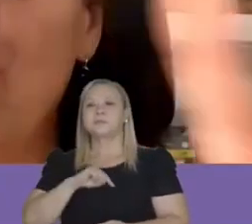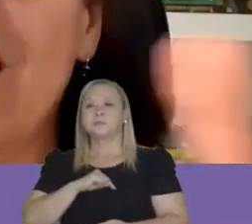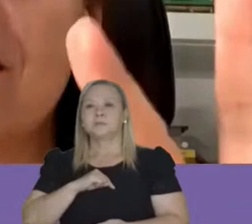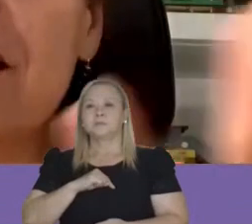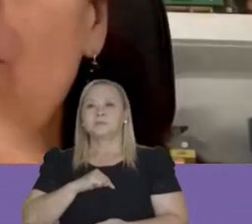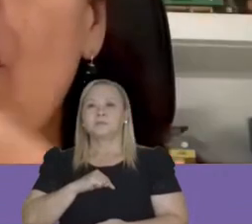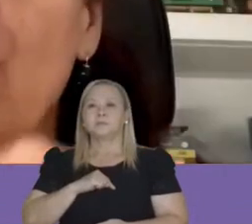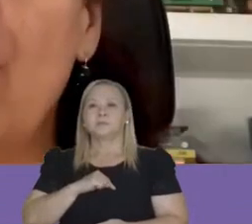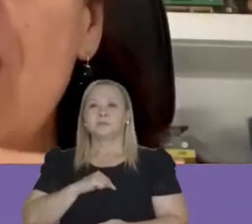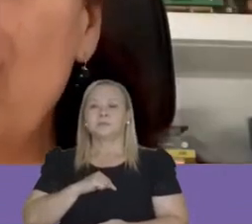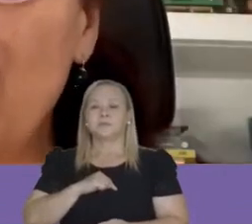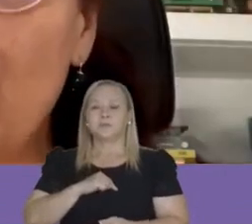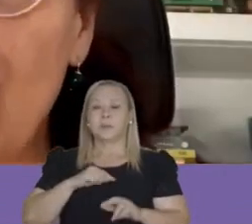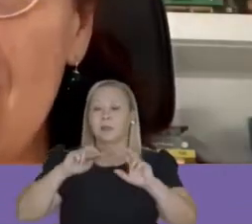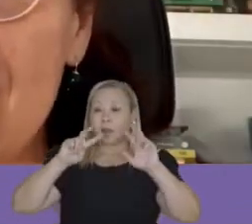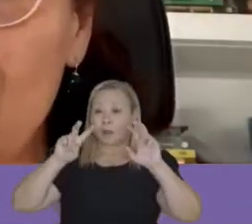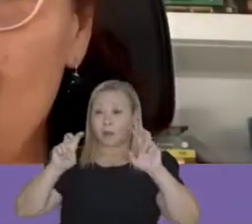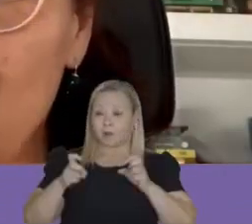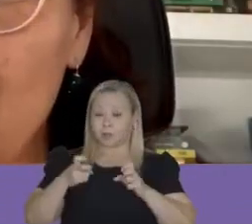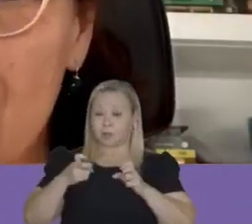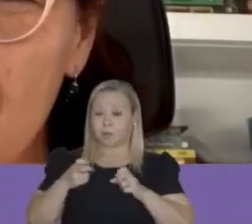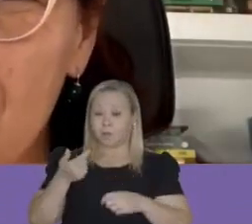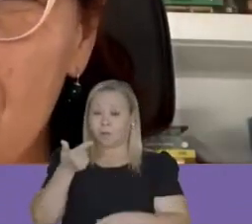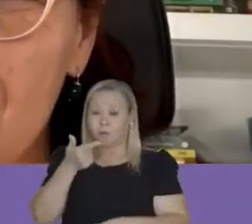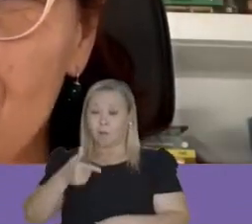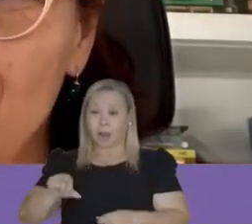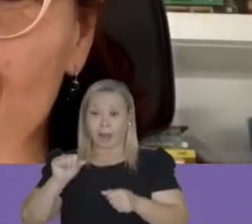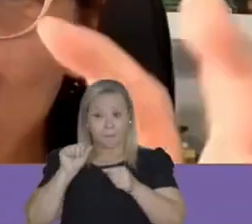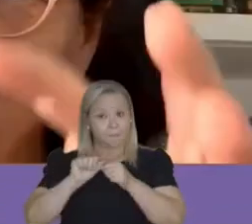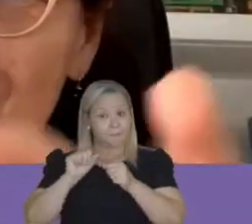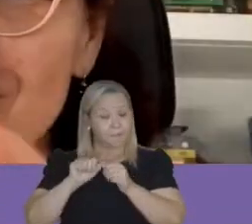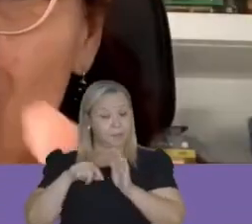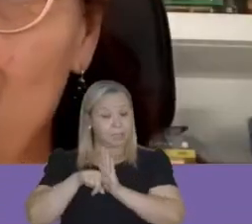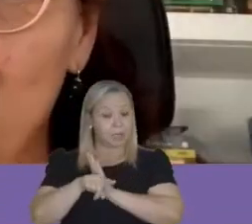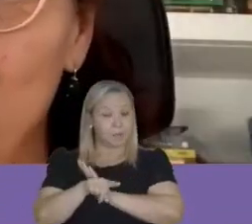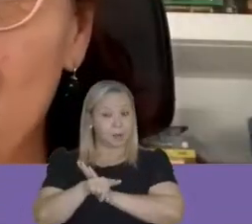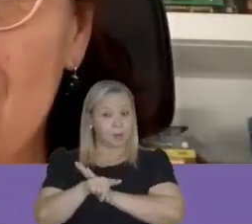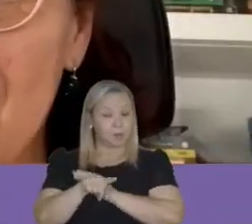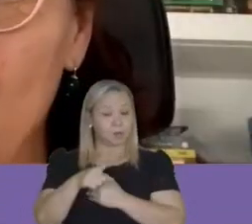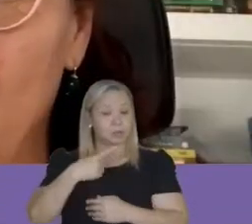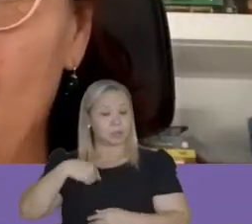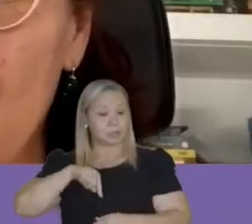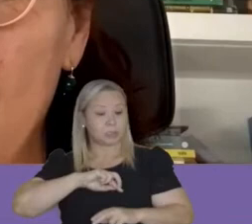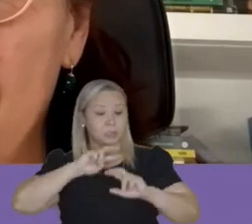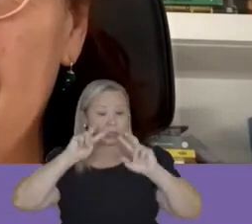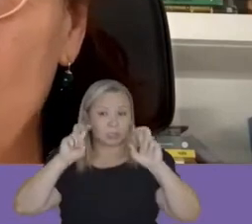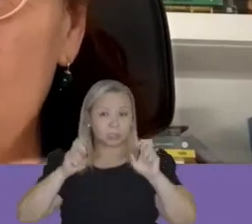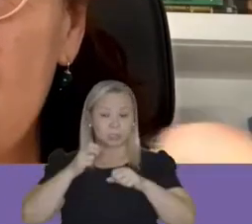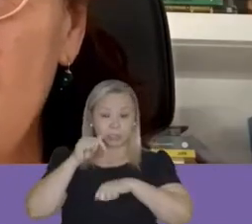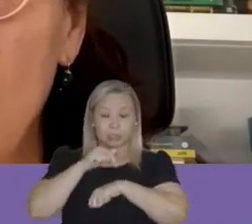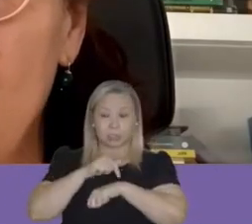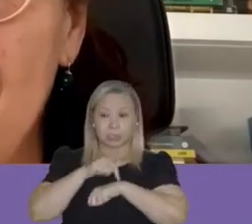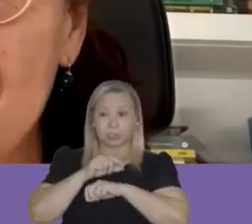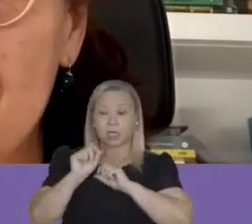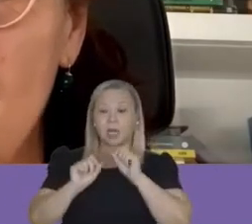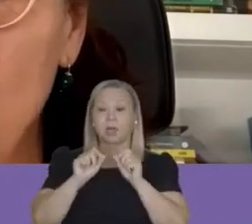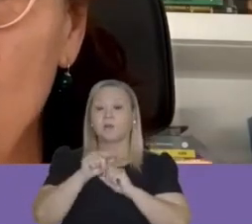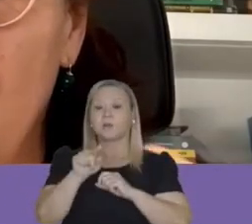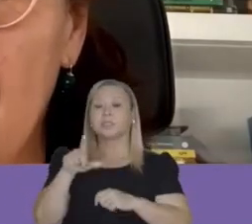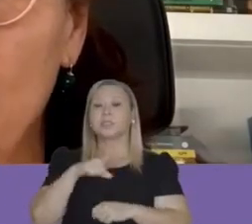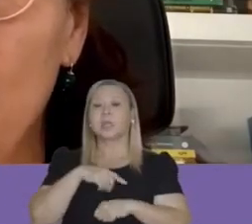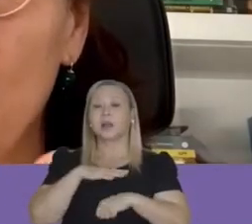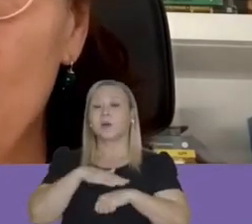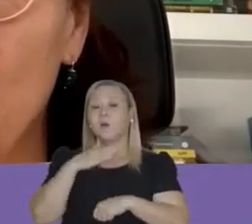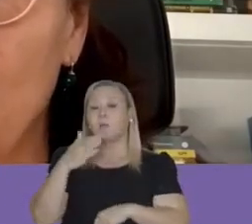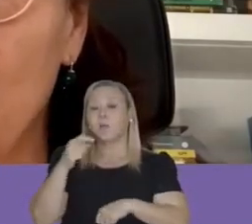Eu formulei uma questão que eu vou reformular em função das nossas questões de tempo, para que vocês tenham mais